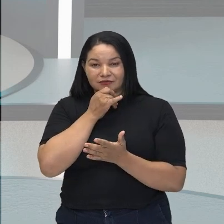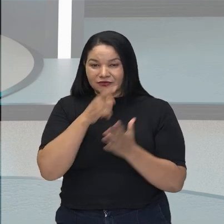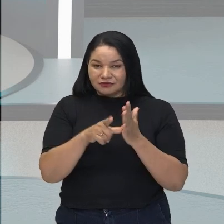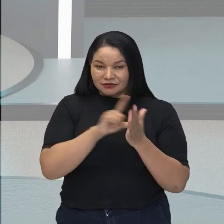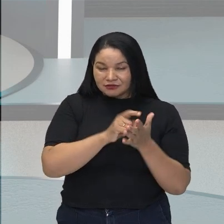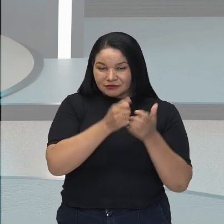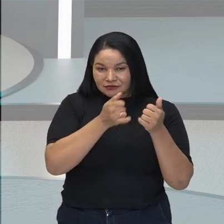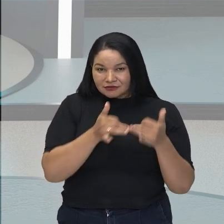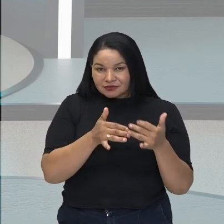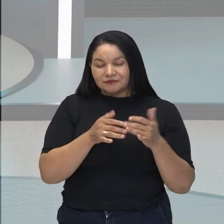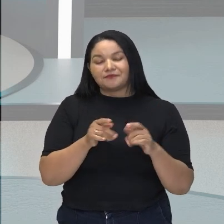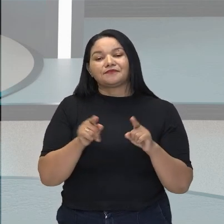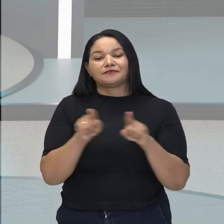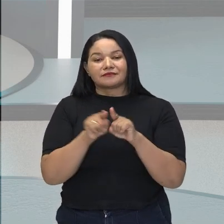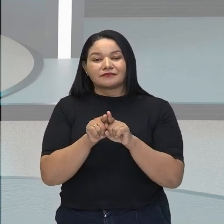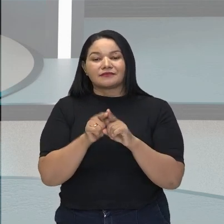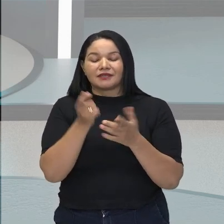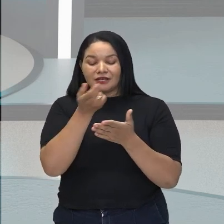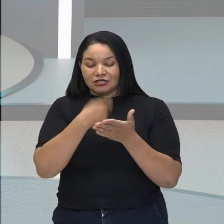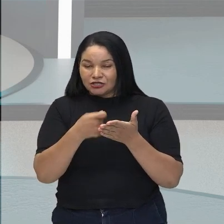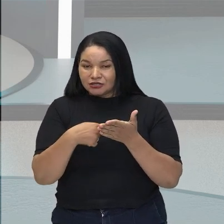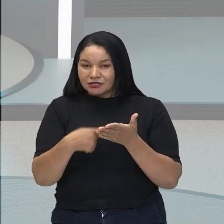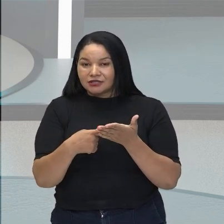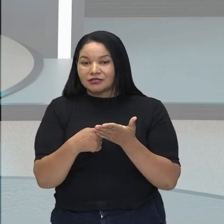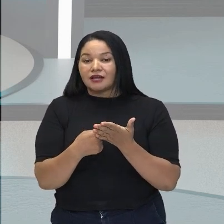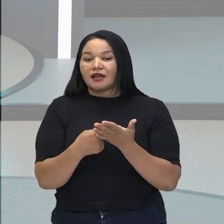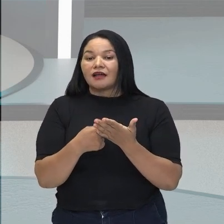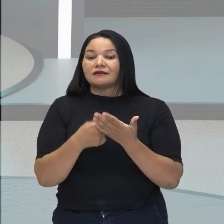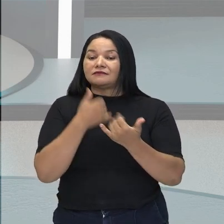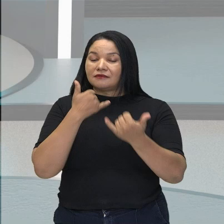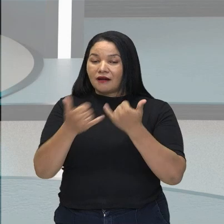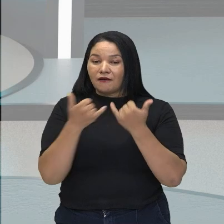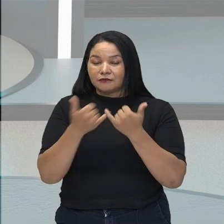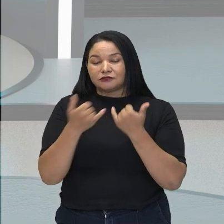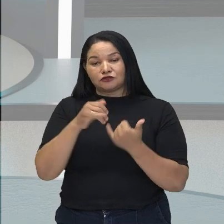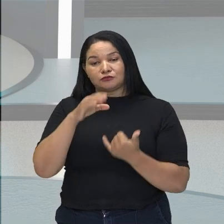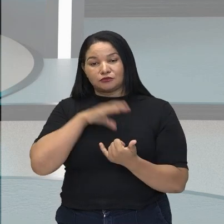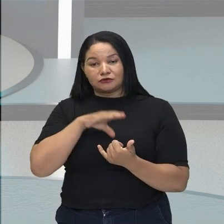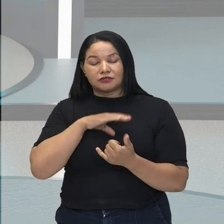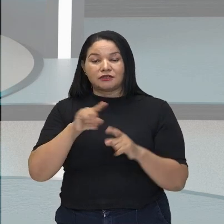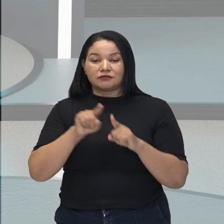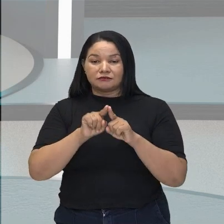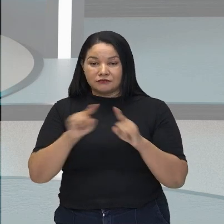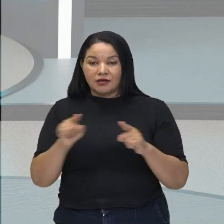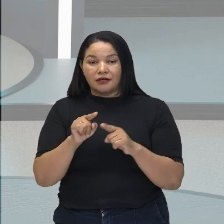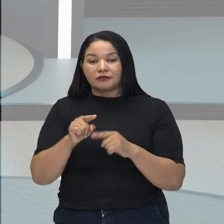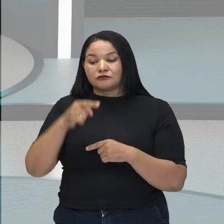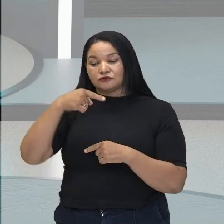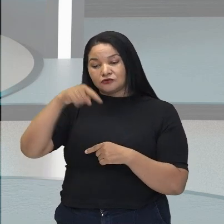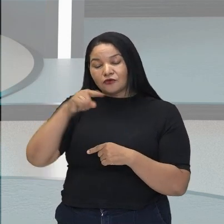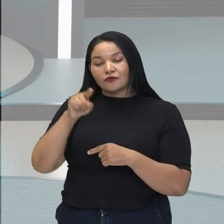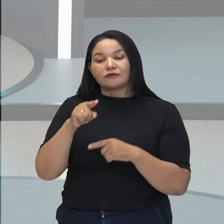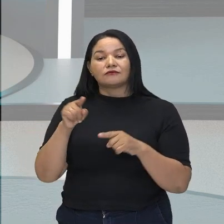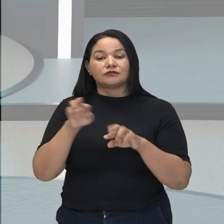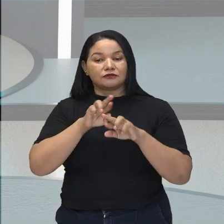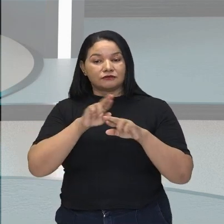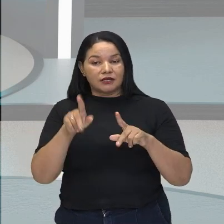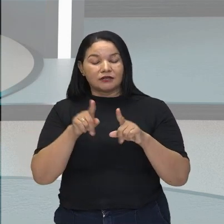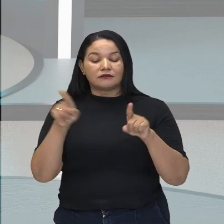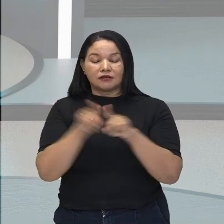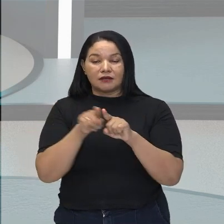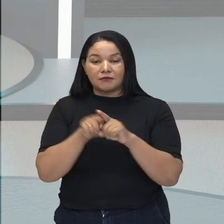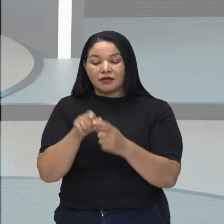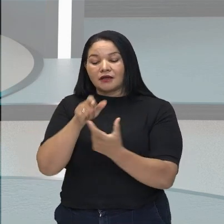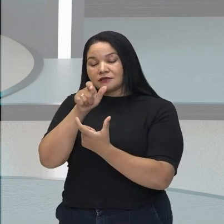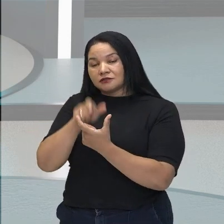da mesma forma. A única coisa que a gente observou de diferente é a acentuação e, lógico, a sílaba